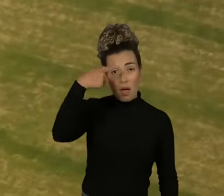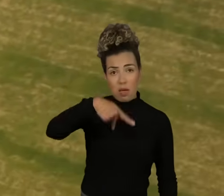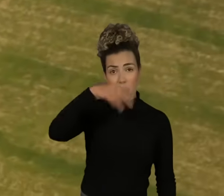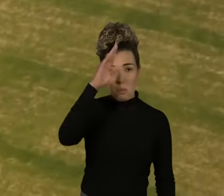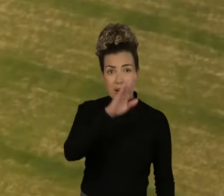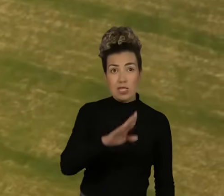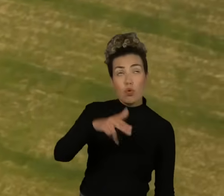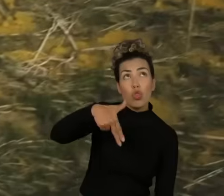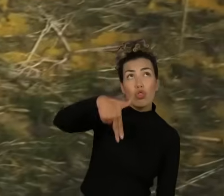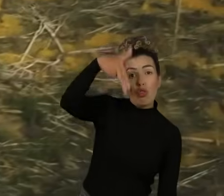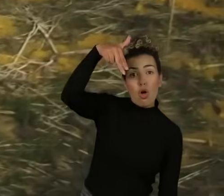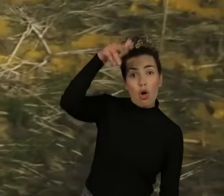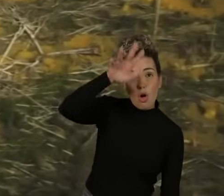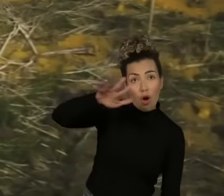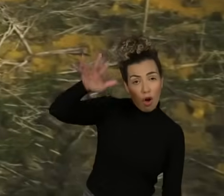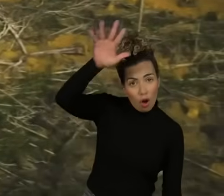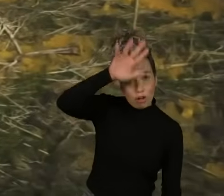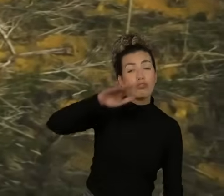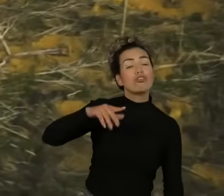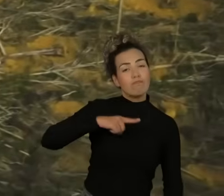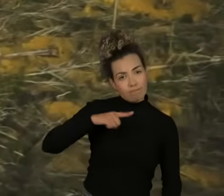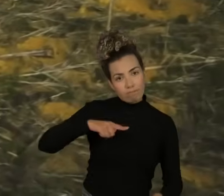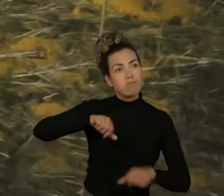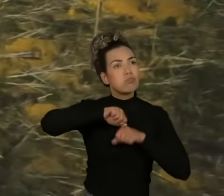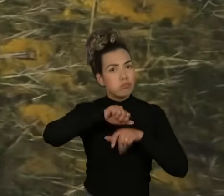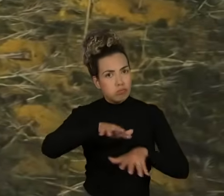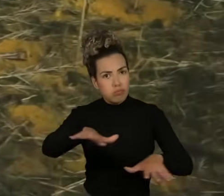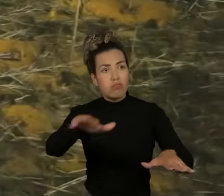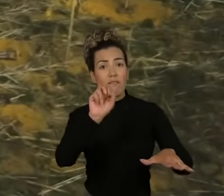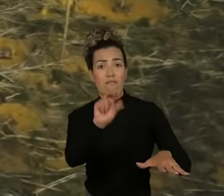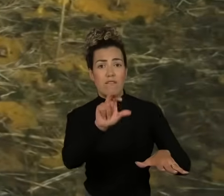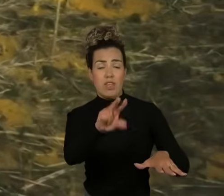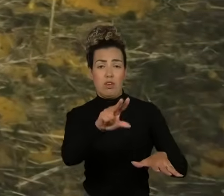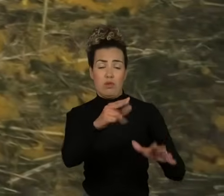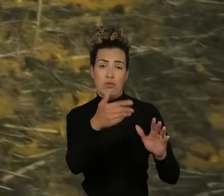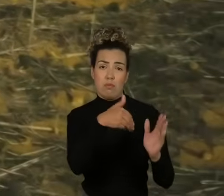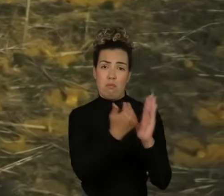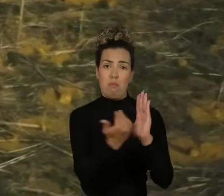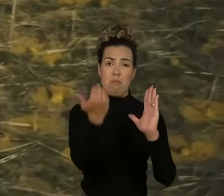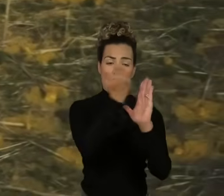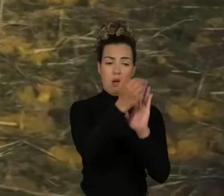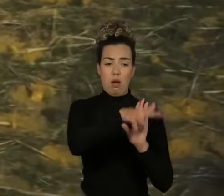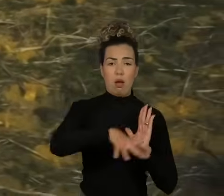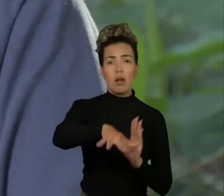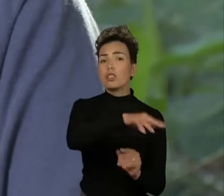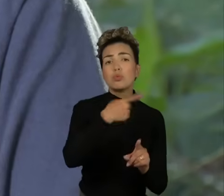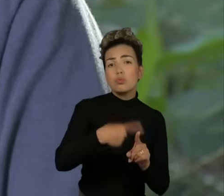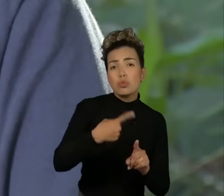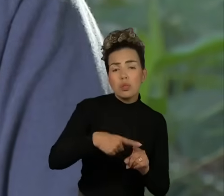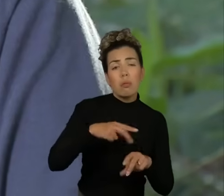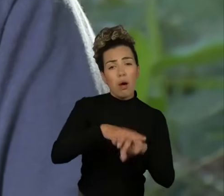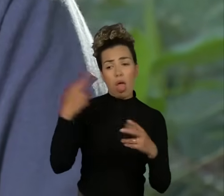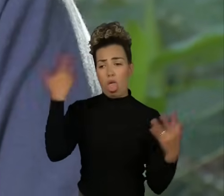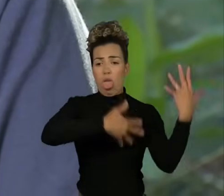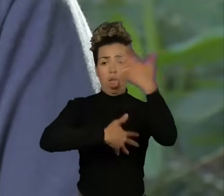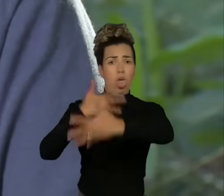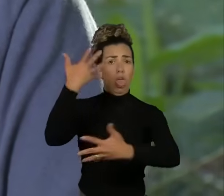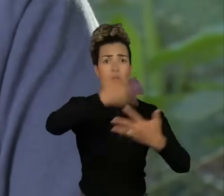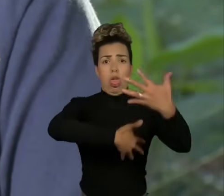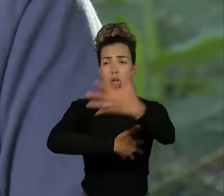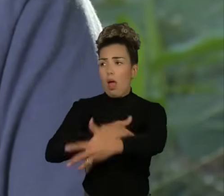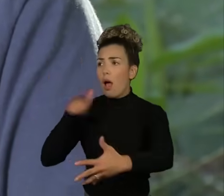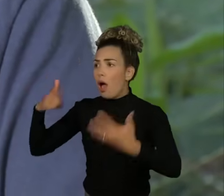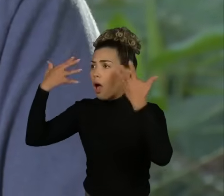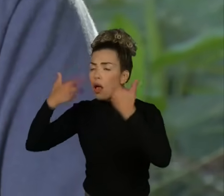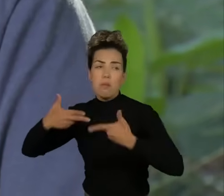desenfreado coloca o ser humano em contato com vírus e bactérias desconhecidos. Nós não temos nenhum caso